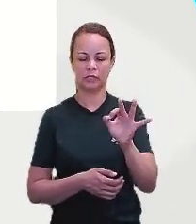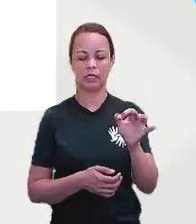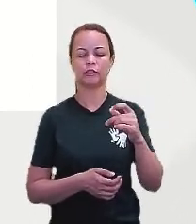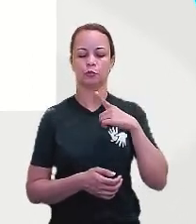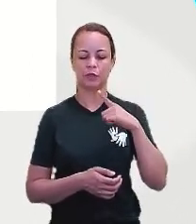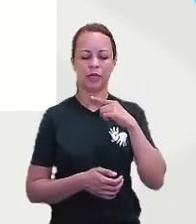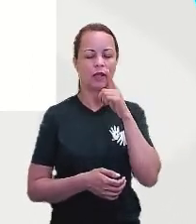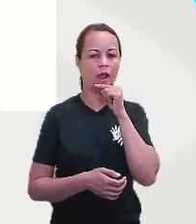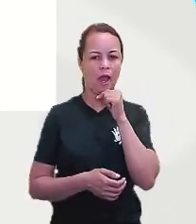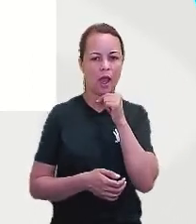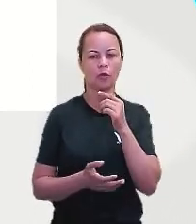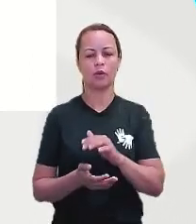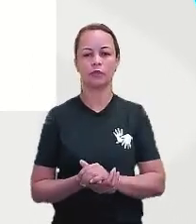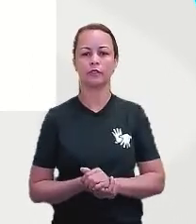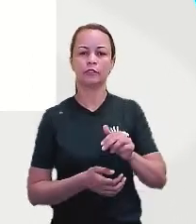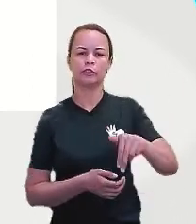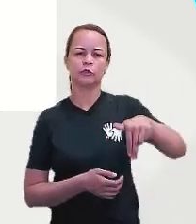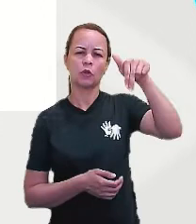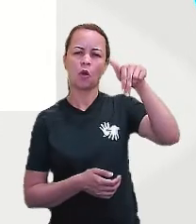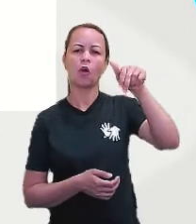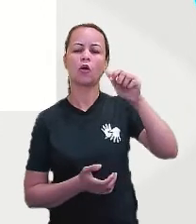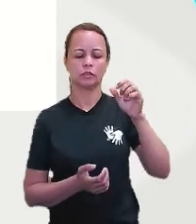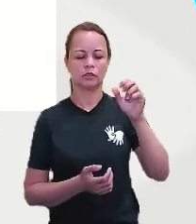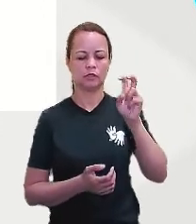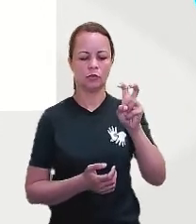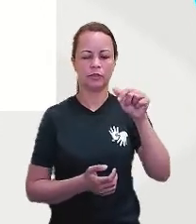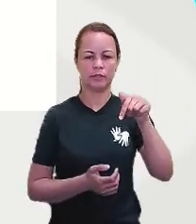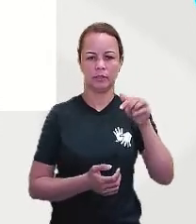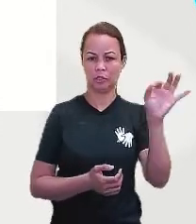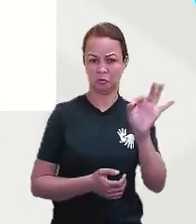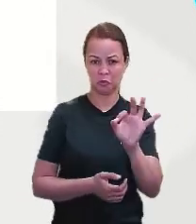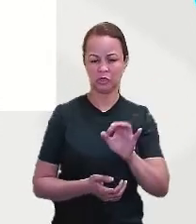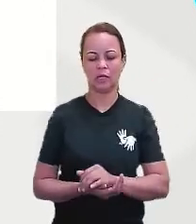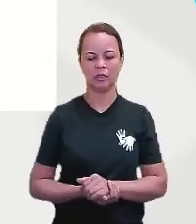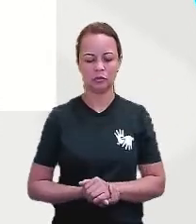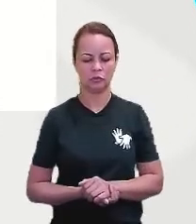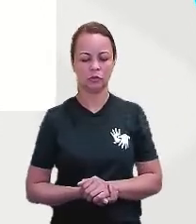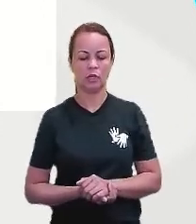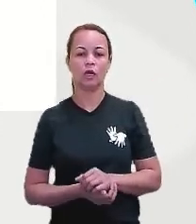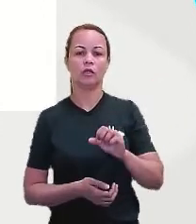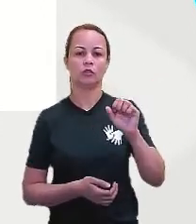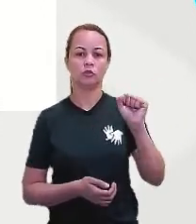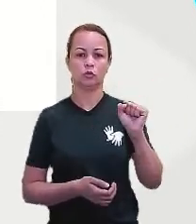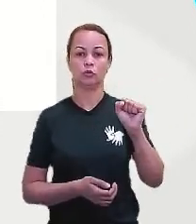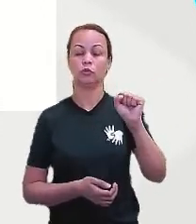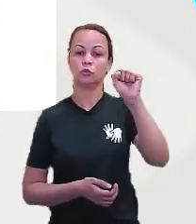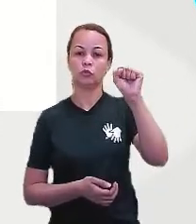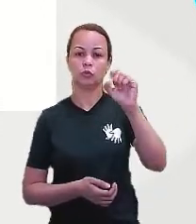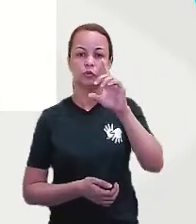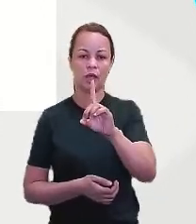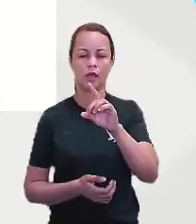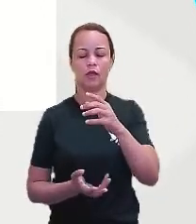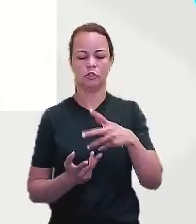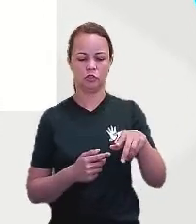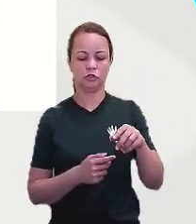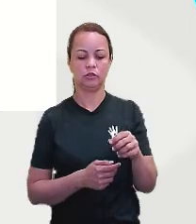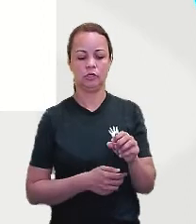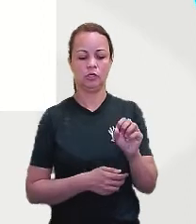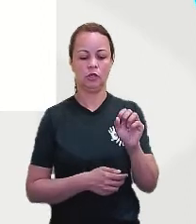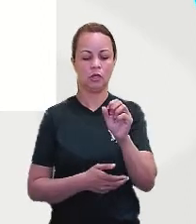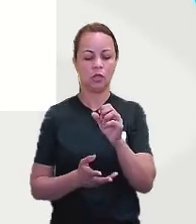água encanada. Na região Norte, 57%. Na região Sudeste, 91%. Na Sul,